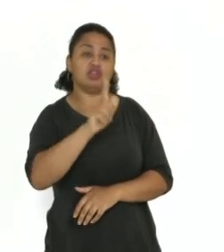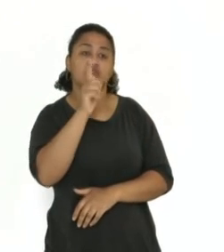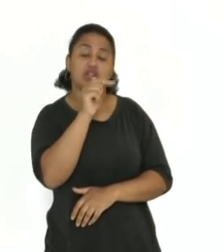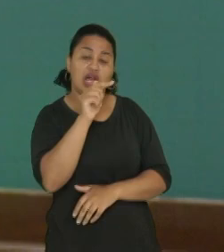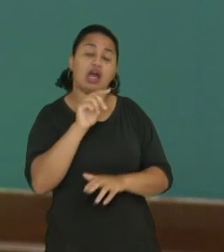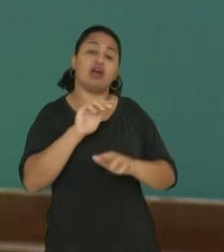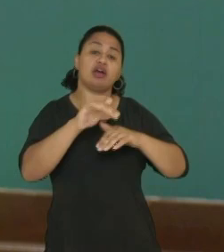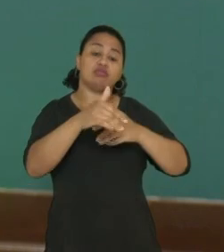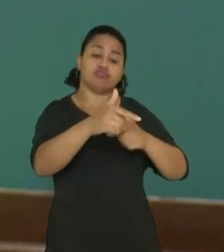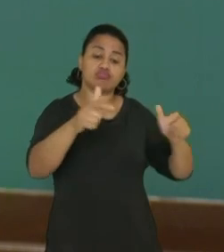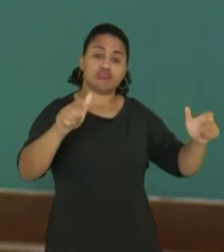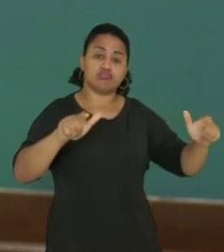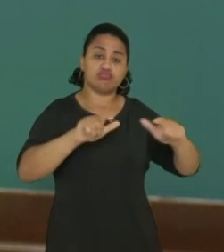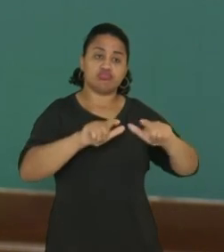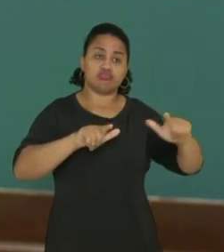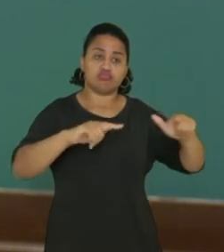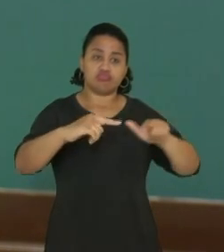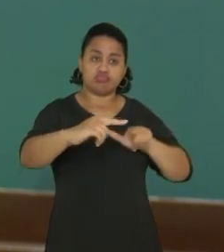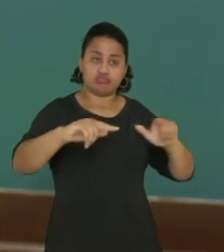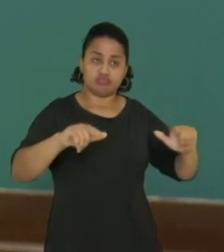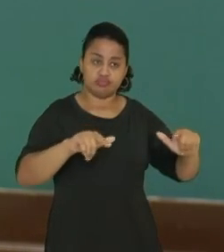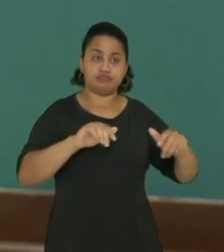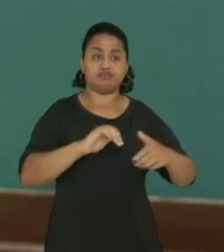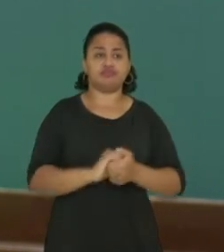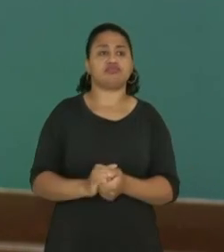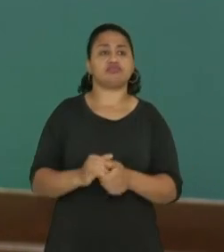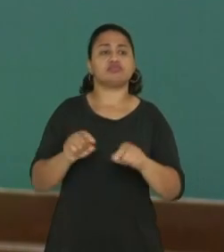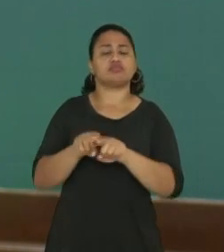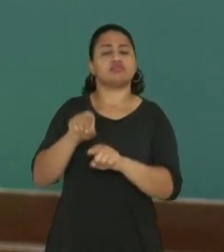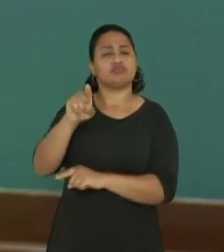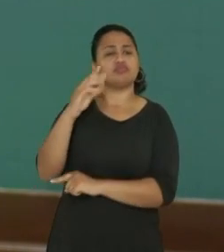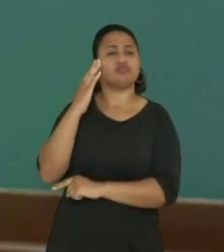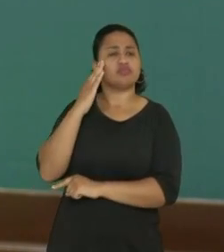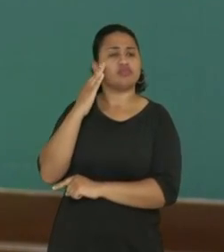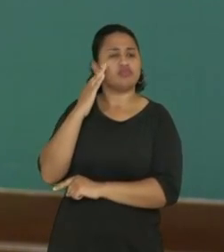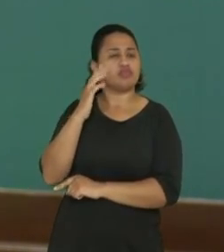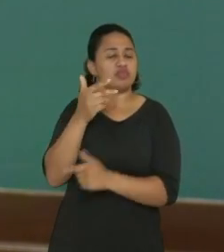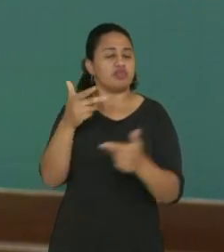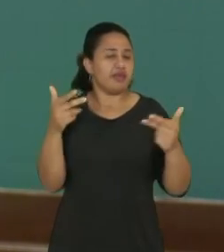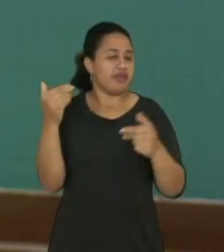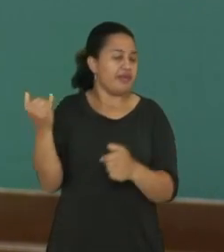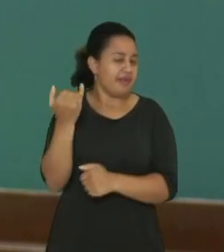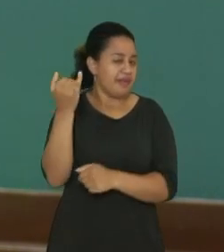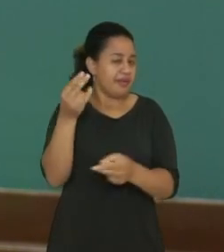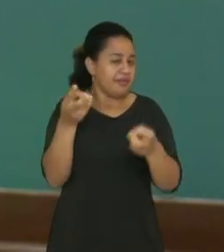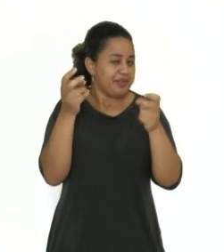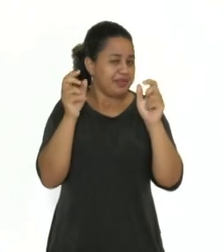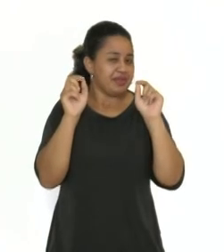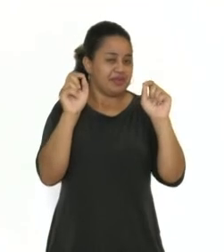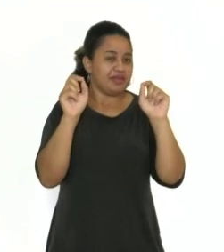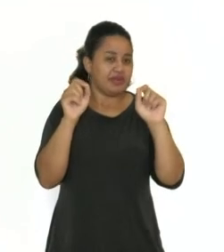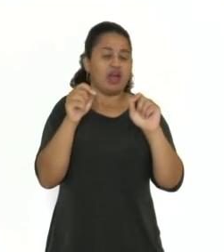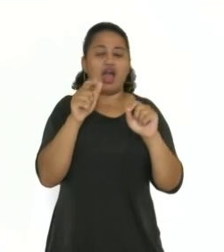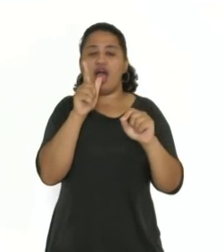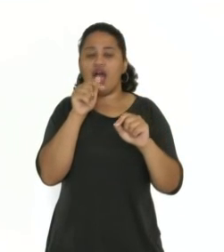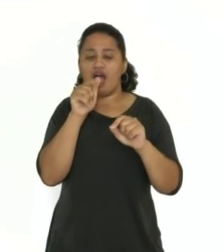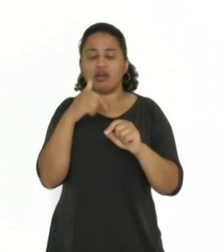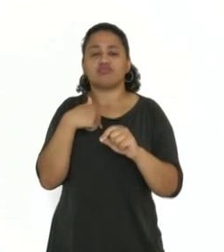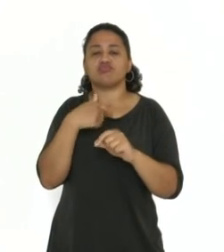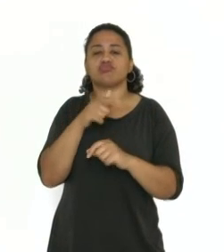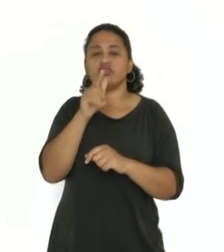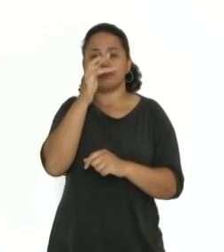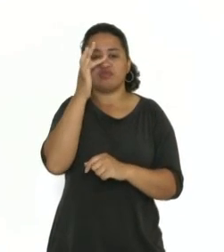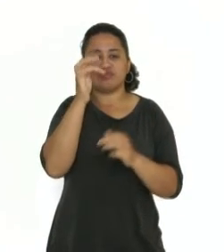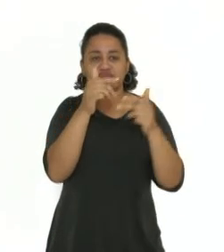por metros quadrados, tá bom? E você sabia umas coisas bem importantes? Olha só, regar as plantas com um regador ou com